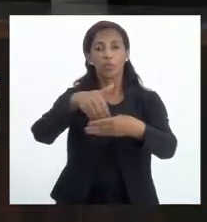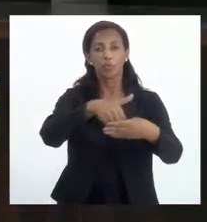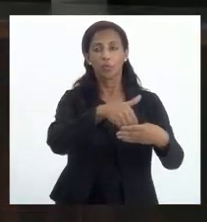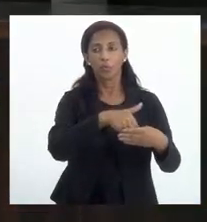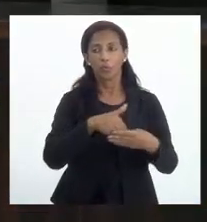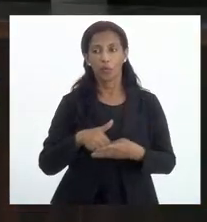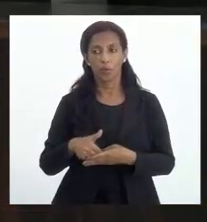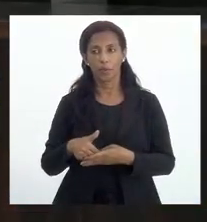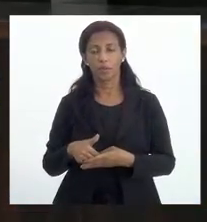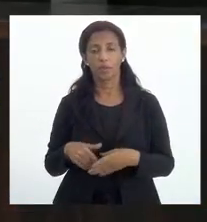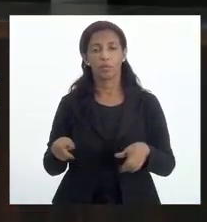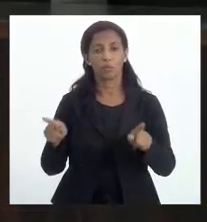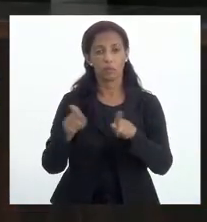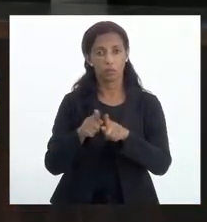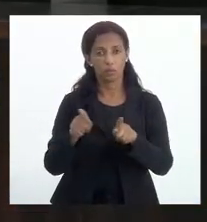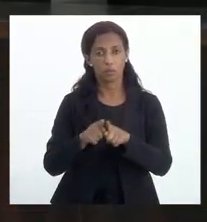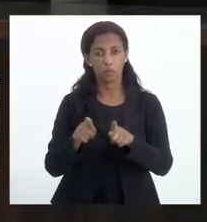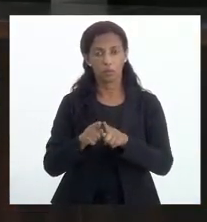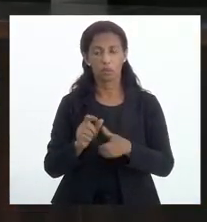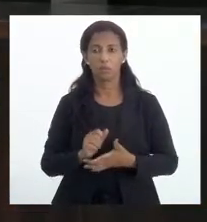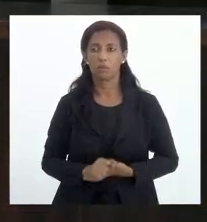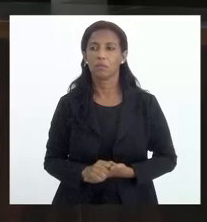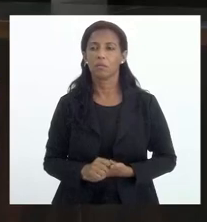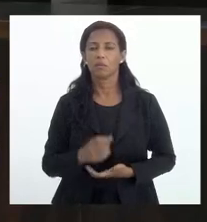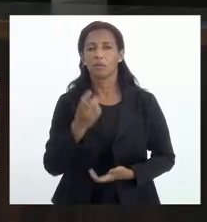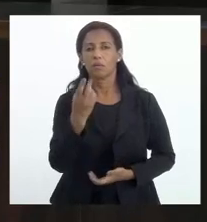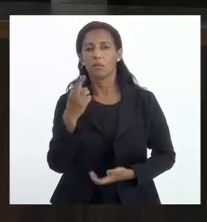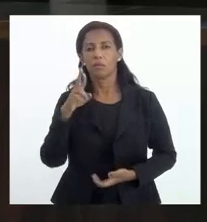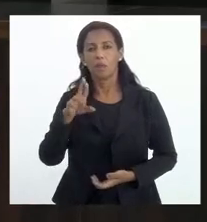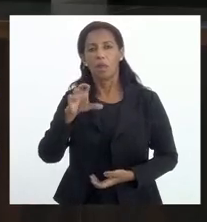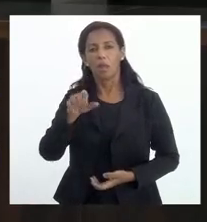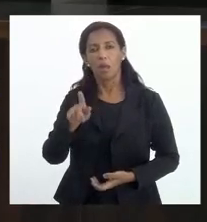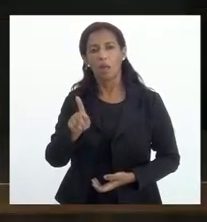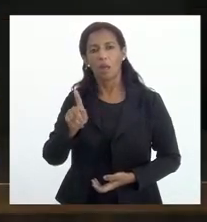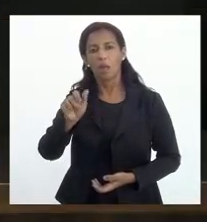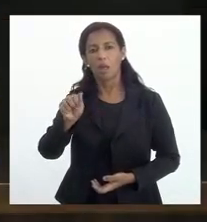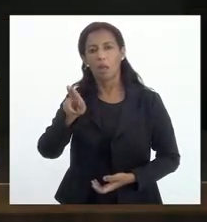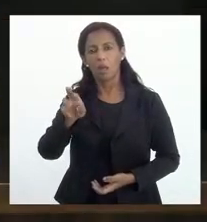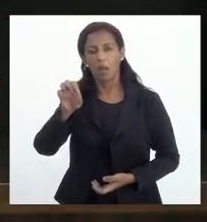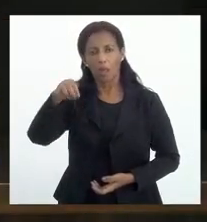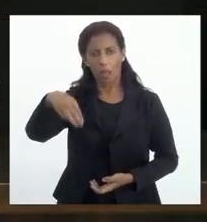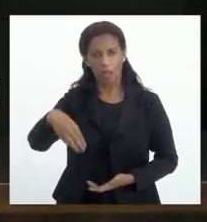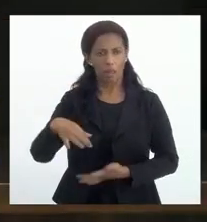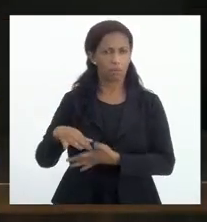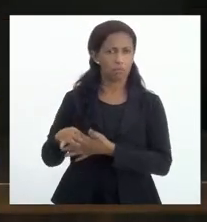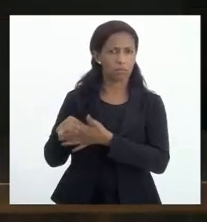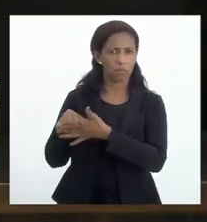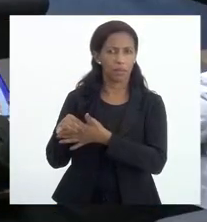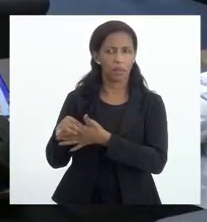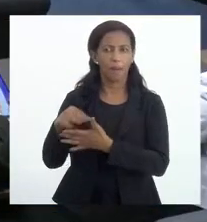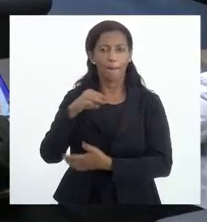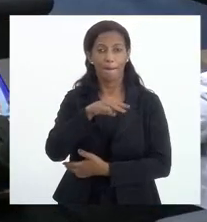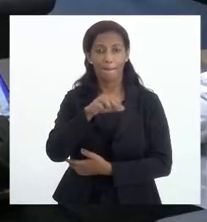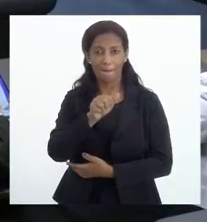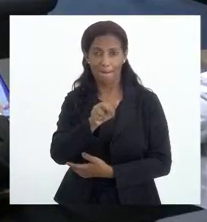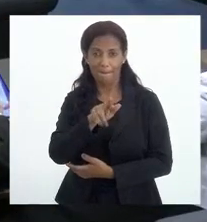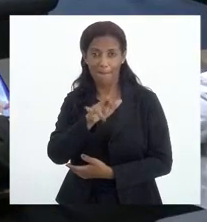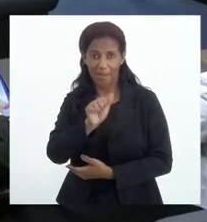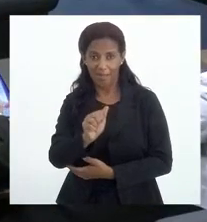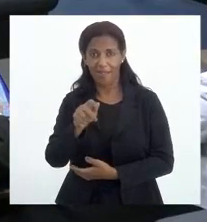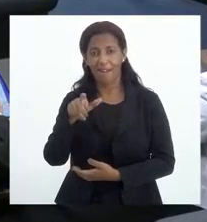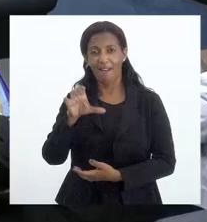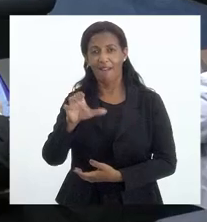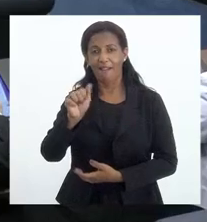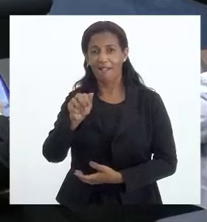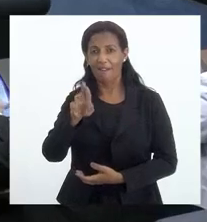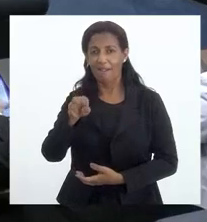presente também aqui a doutora Carmen, representando Maria Carmen,